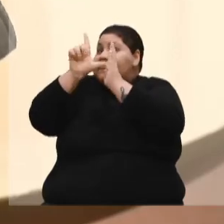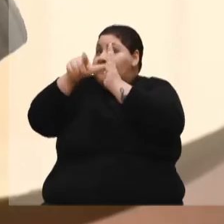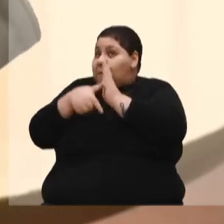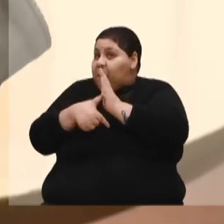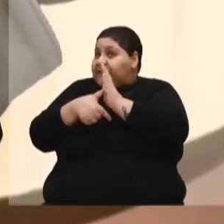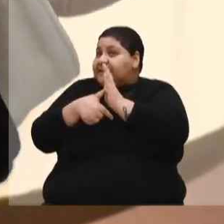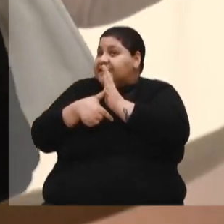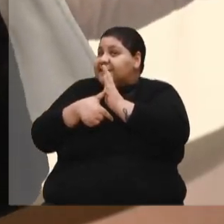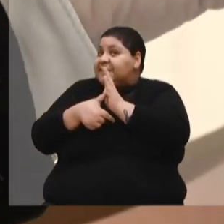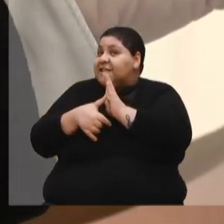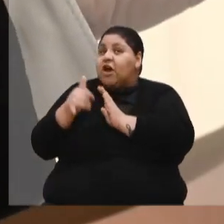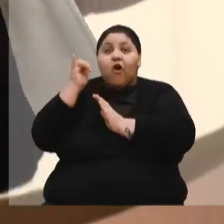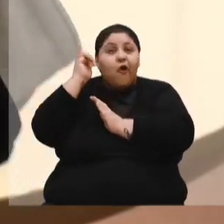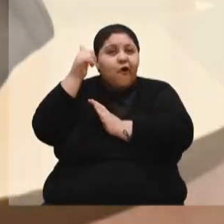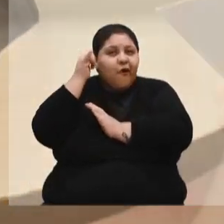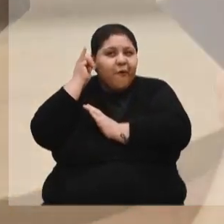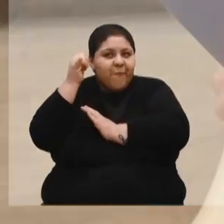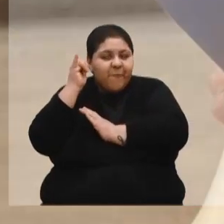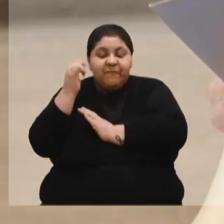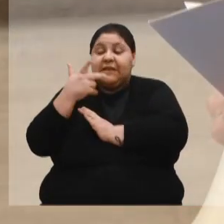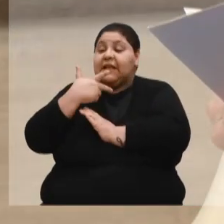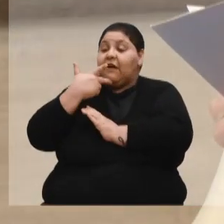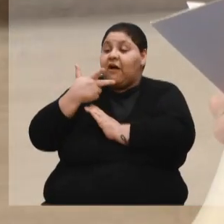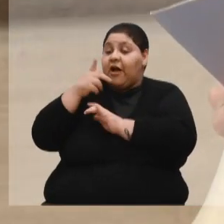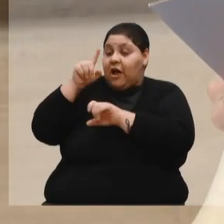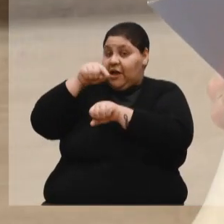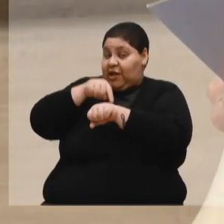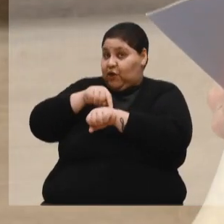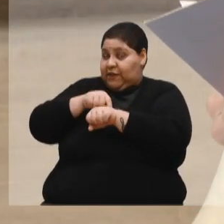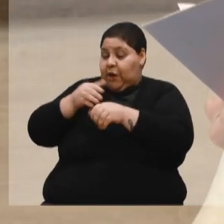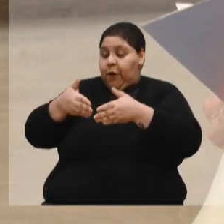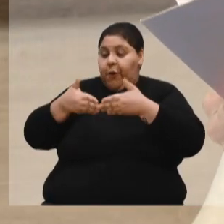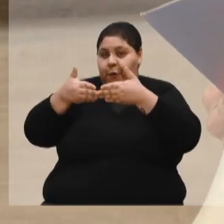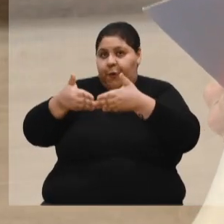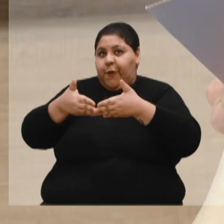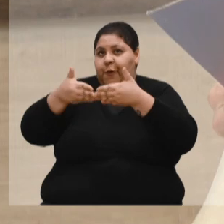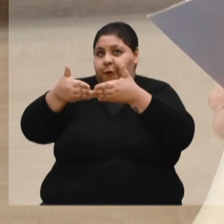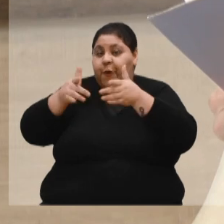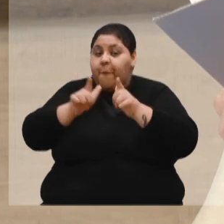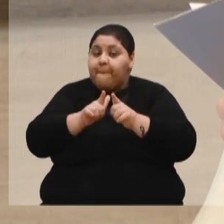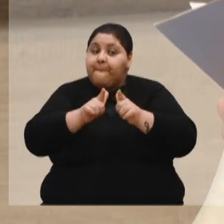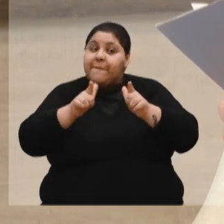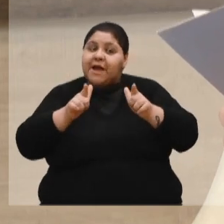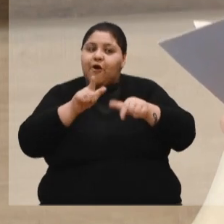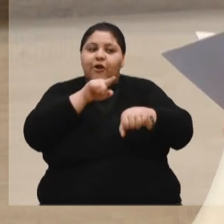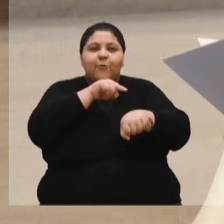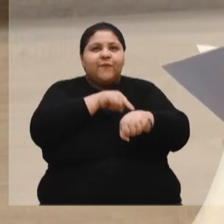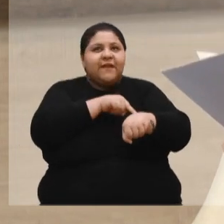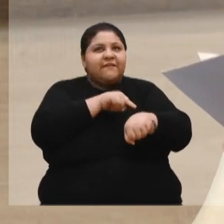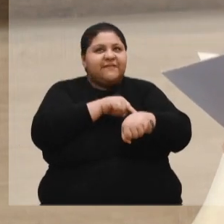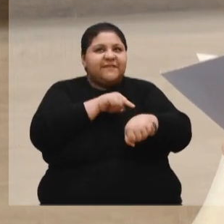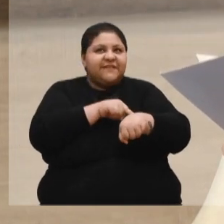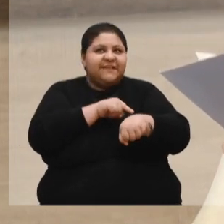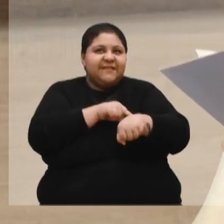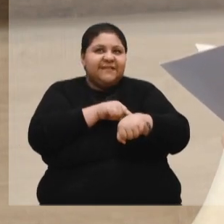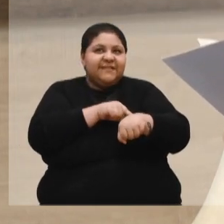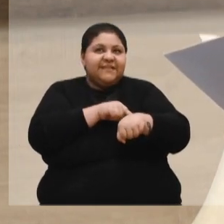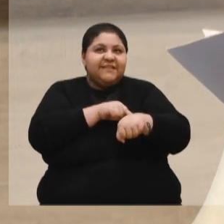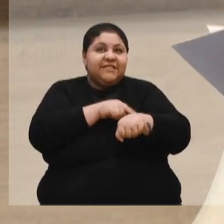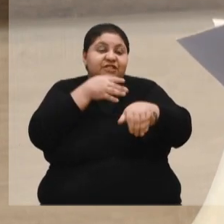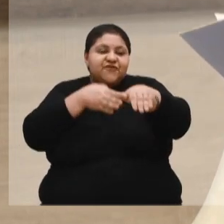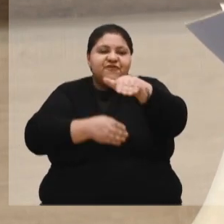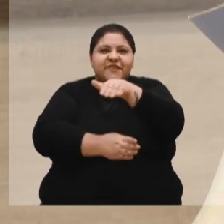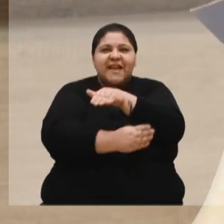contar. Ela falou que o tempo de navio é maior do que o tempo